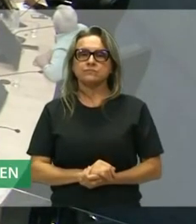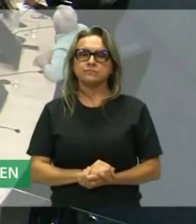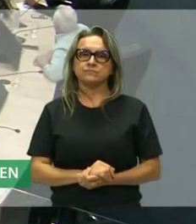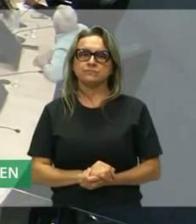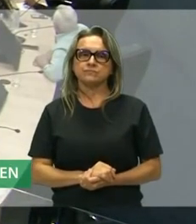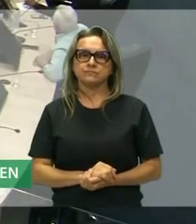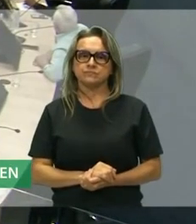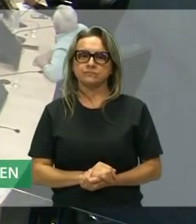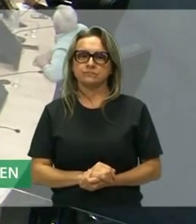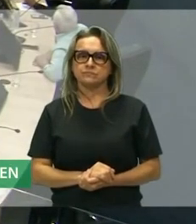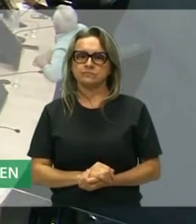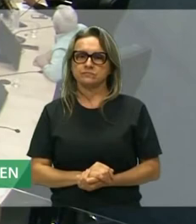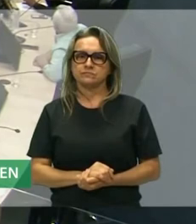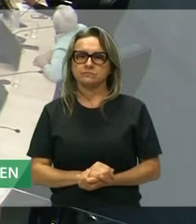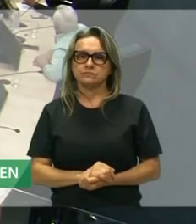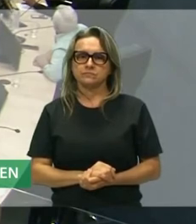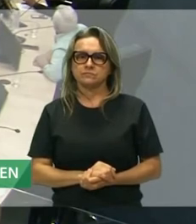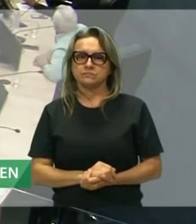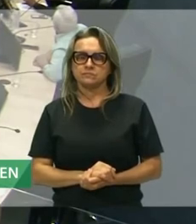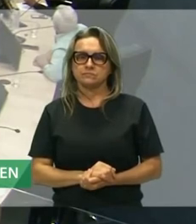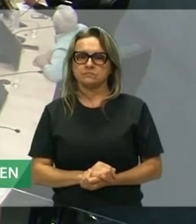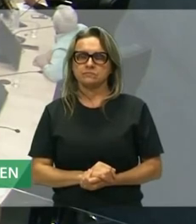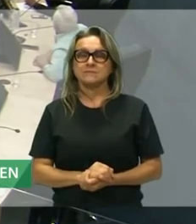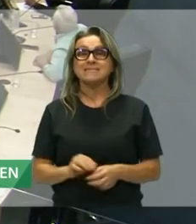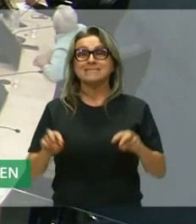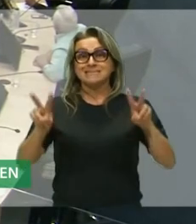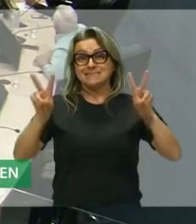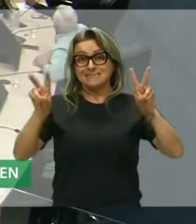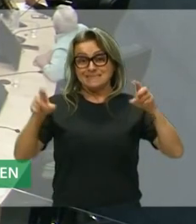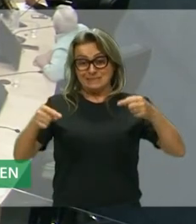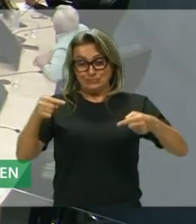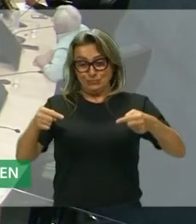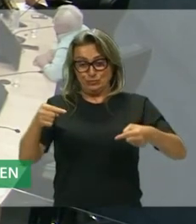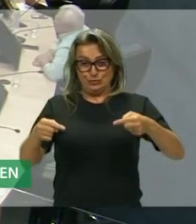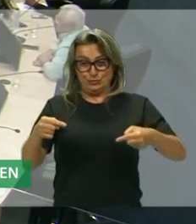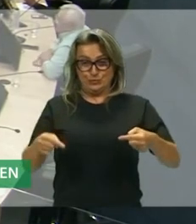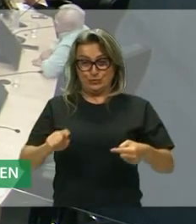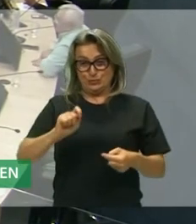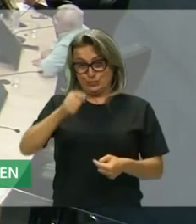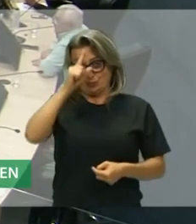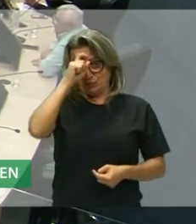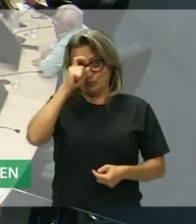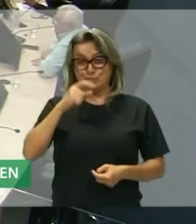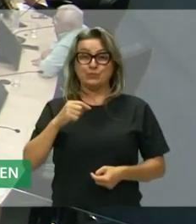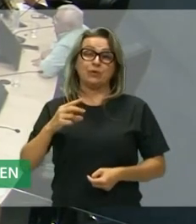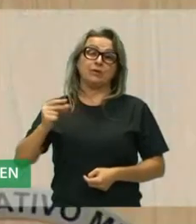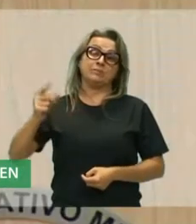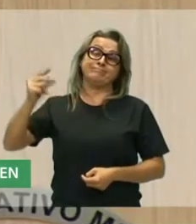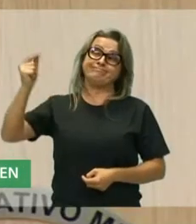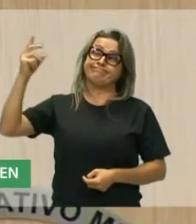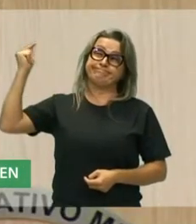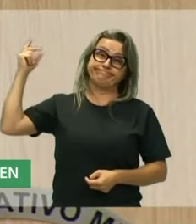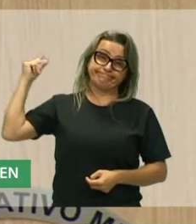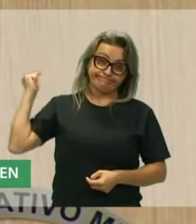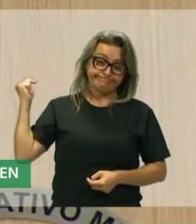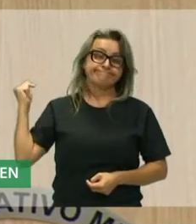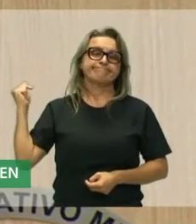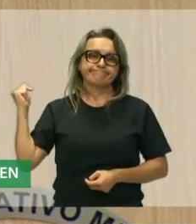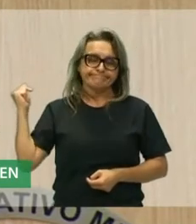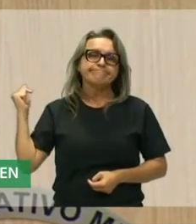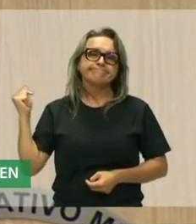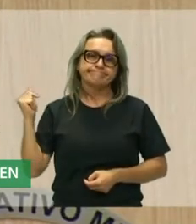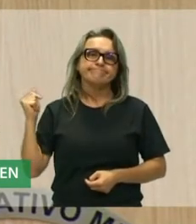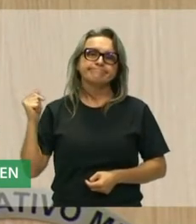Essa discussão do hospital, ela vem de longa data. A questão de pronto-socorro, por exemplo,